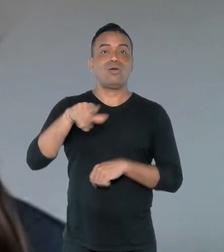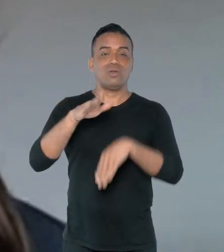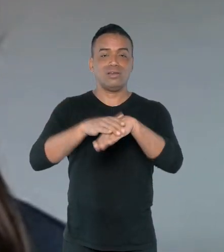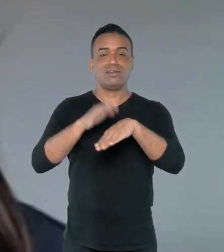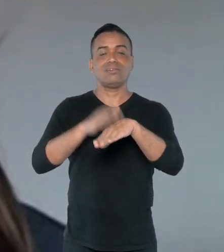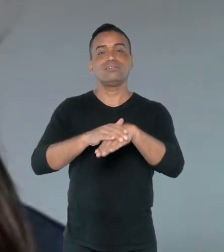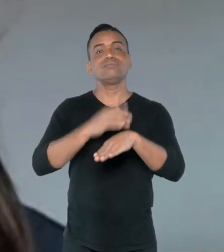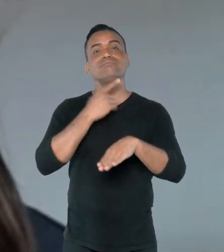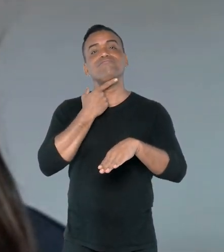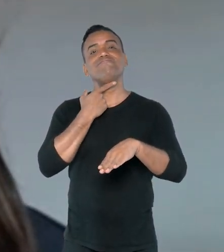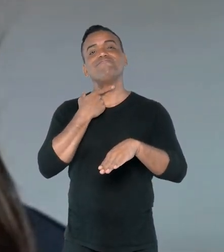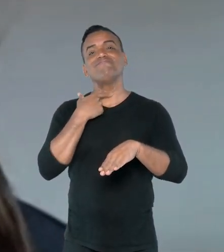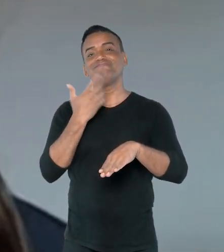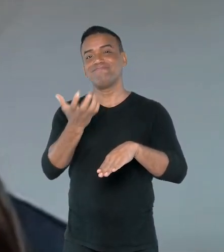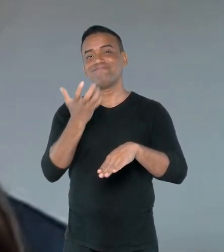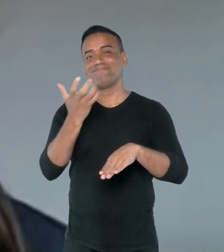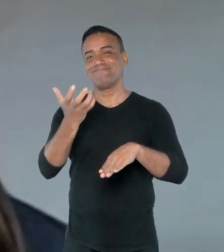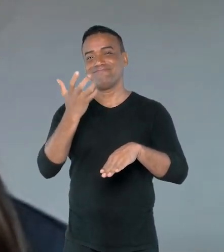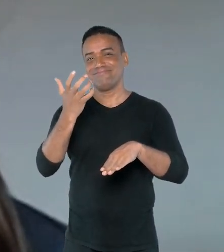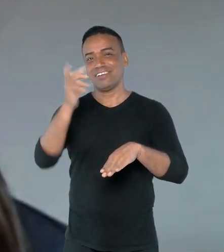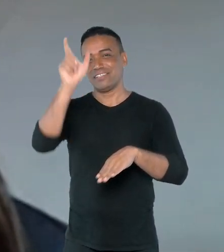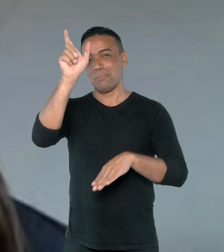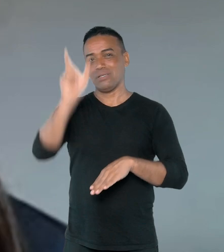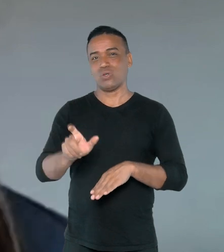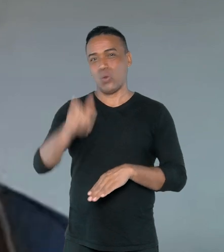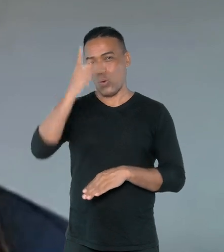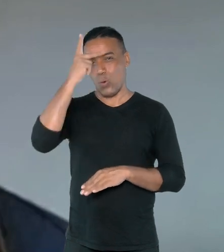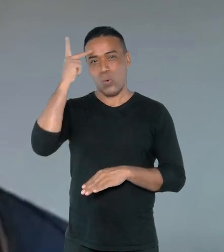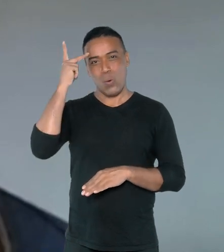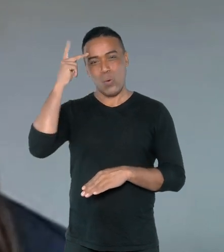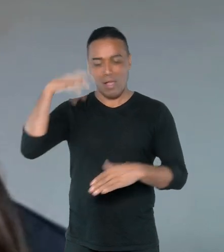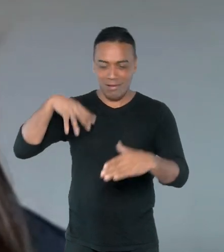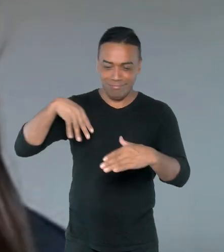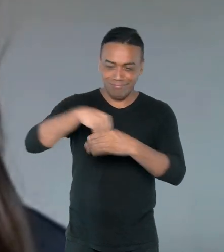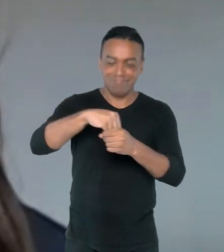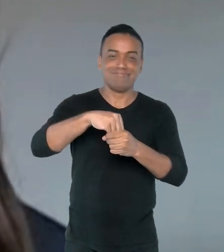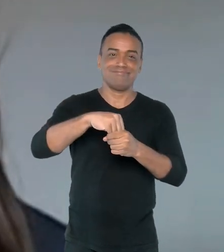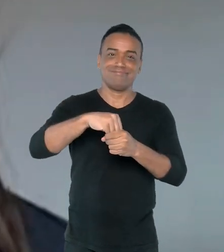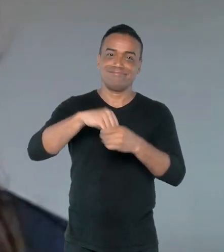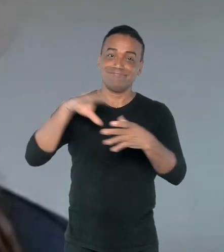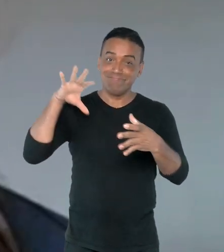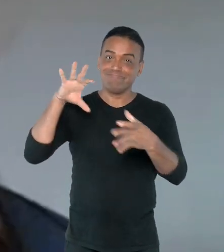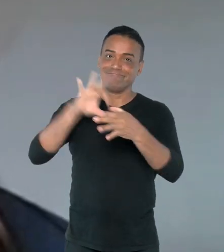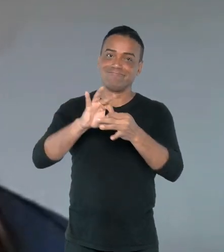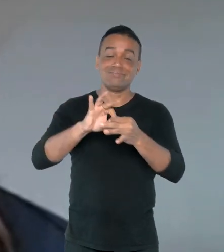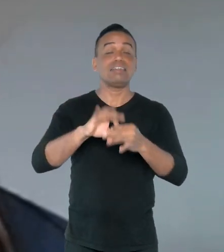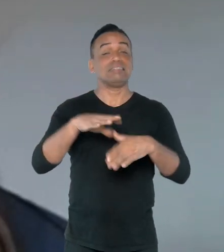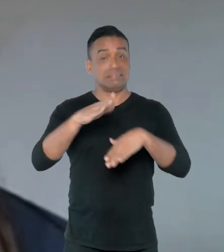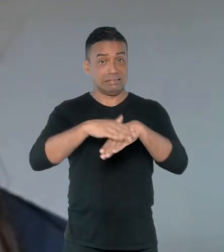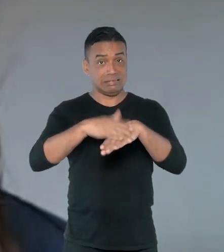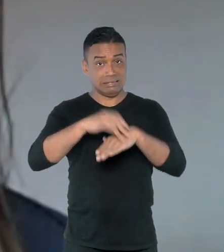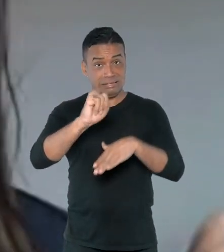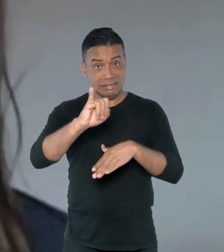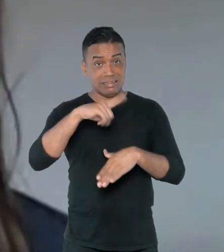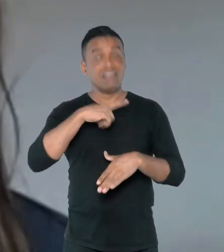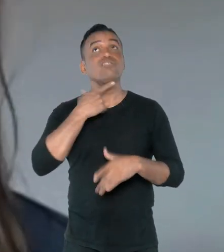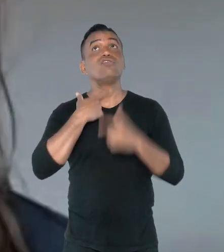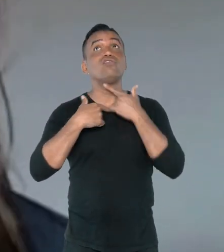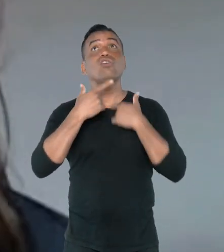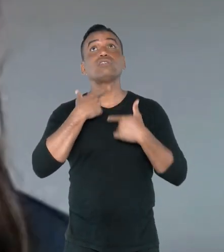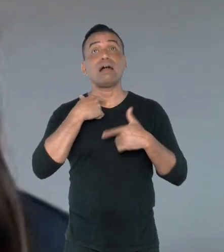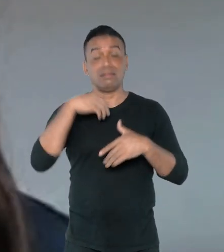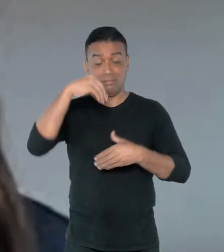desejo da pessoa, né? O desejo dela de fazer parte. Então, se existe um desejo nela, é por